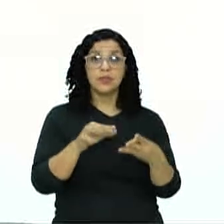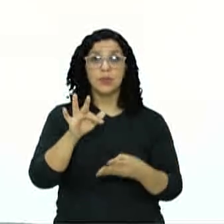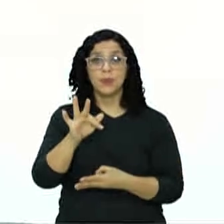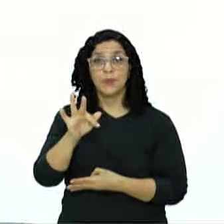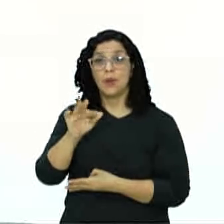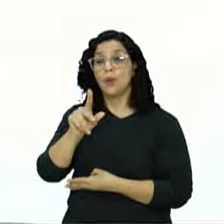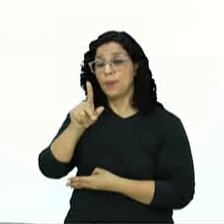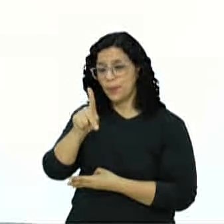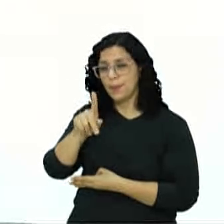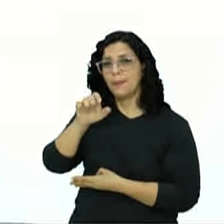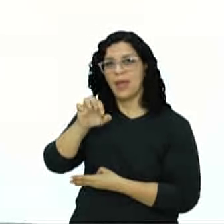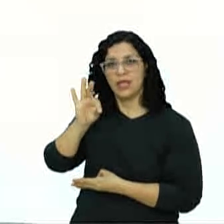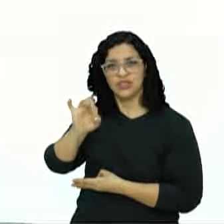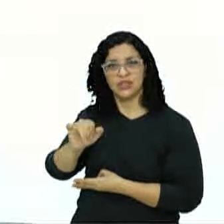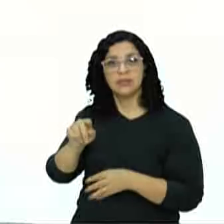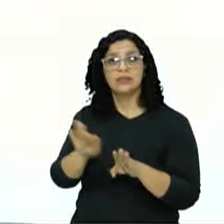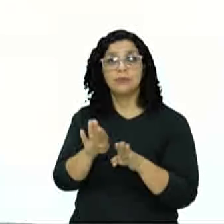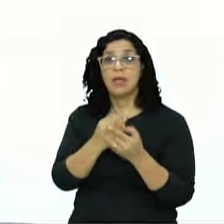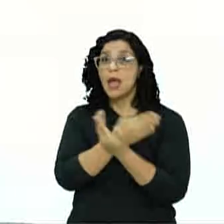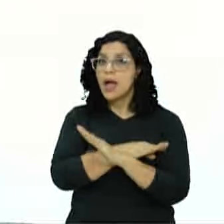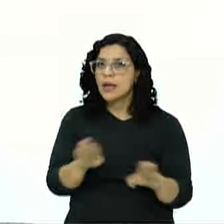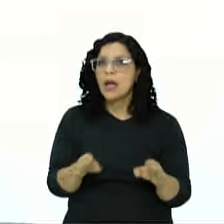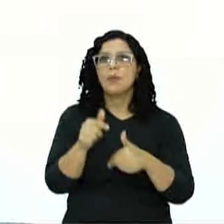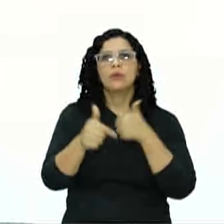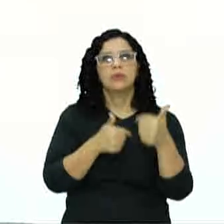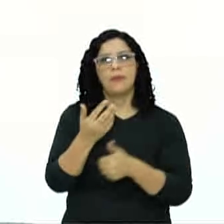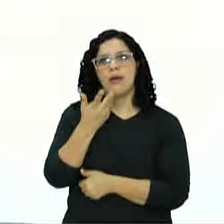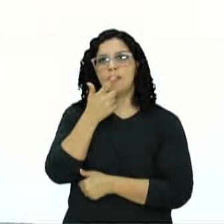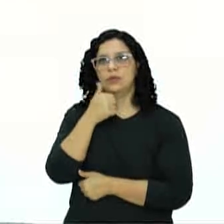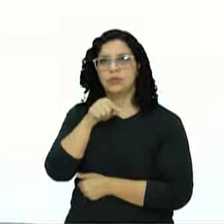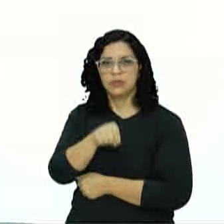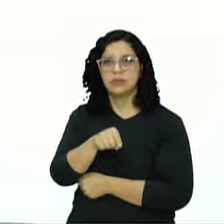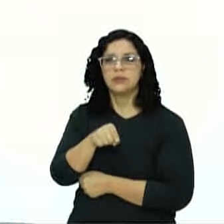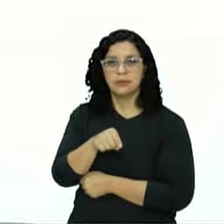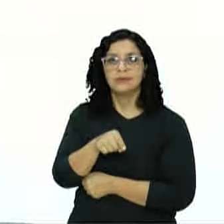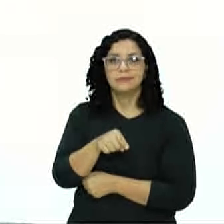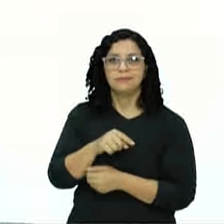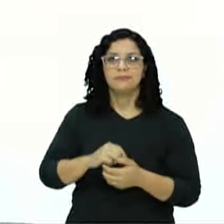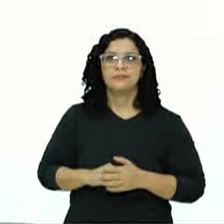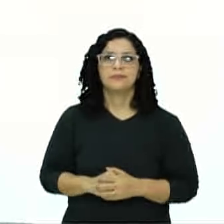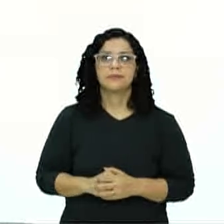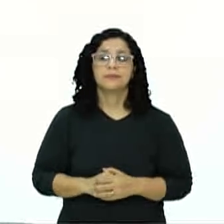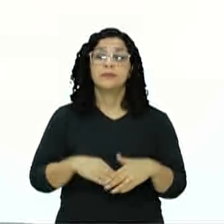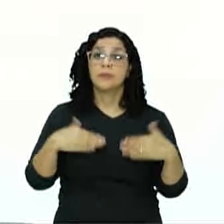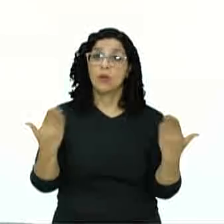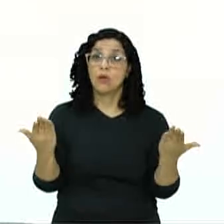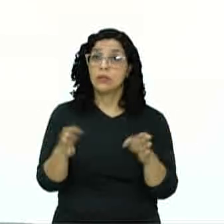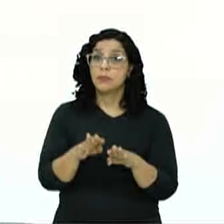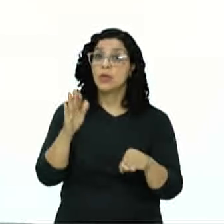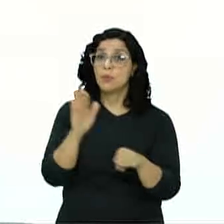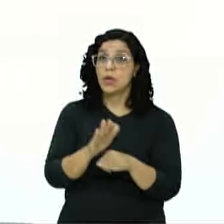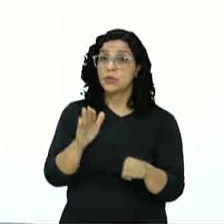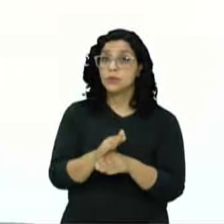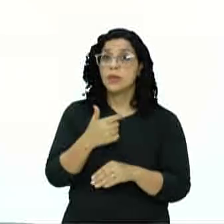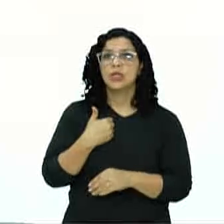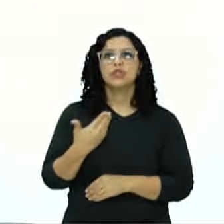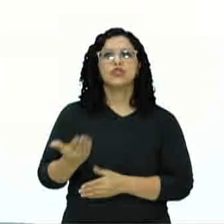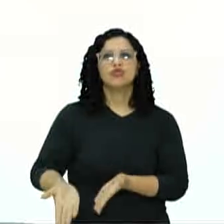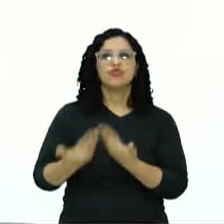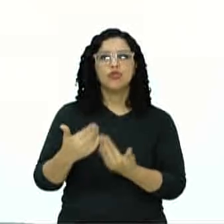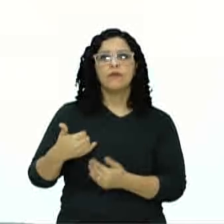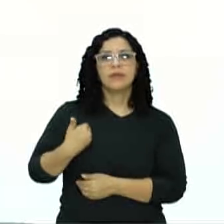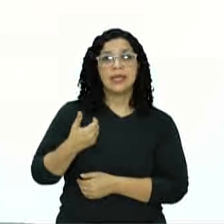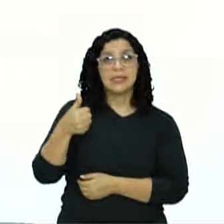PET, Programa para extinção do trabalho infantil, que era uma ajuda para jovens de 7